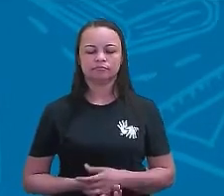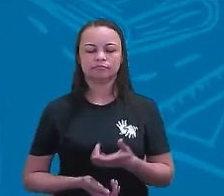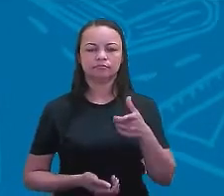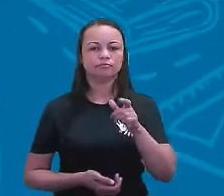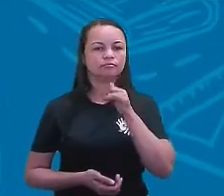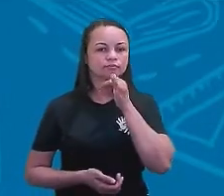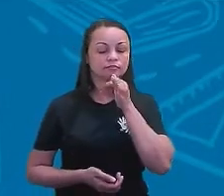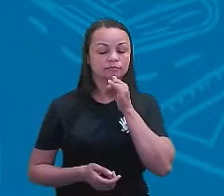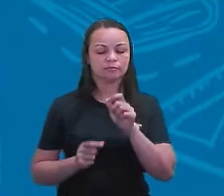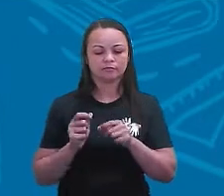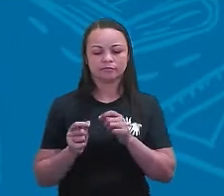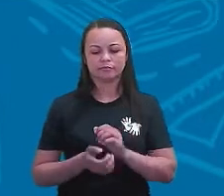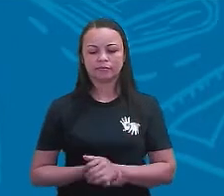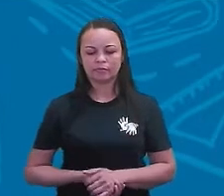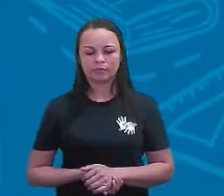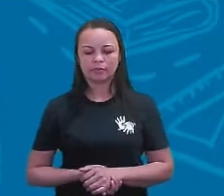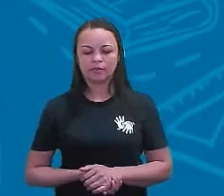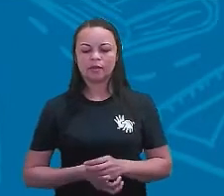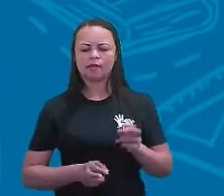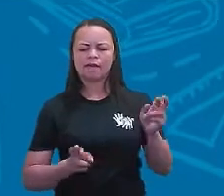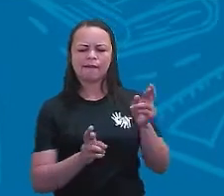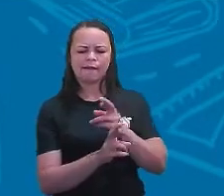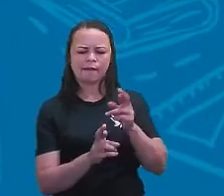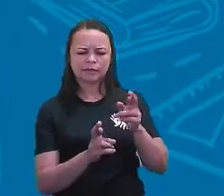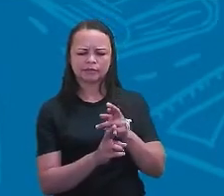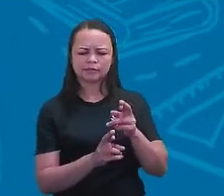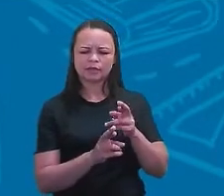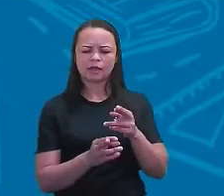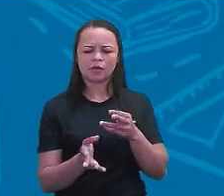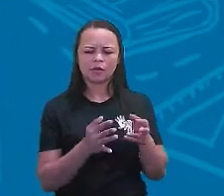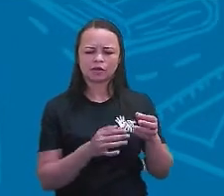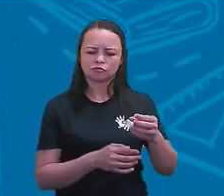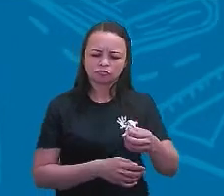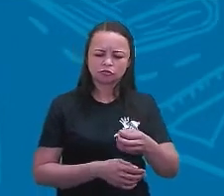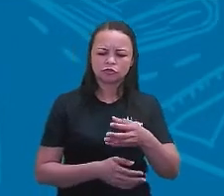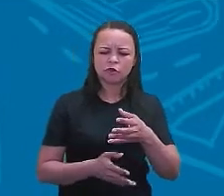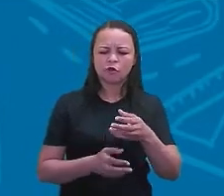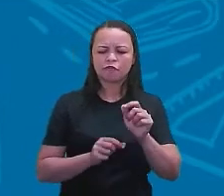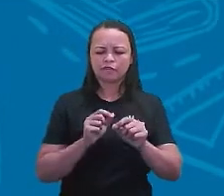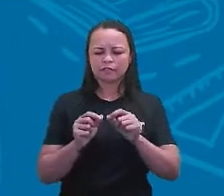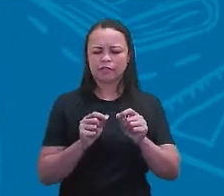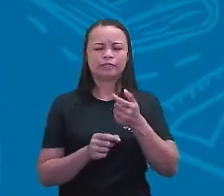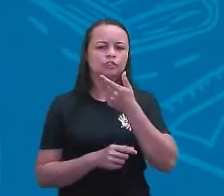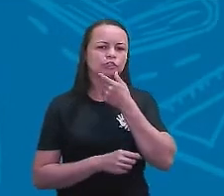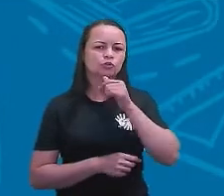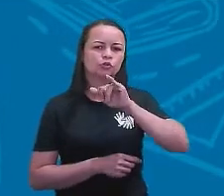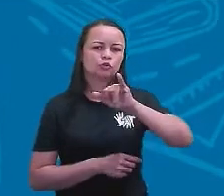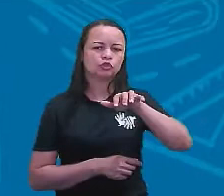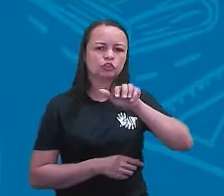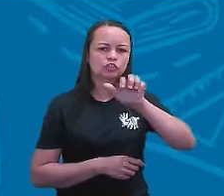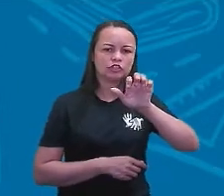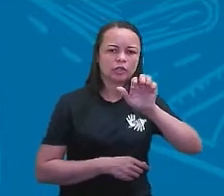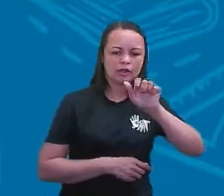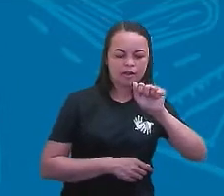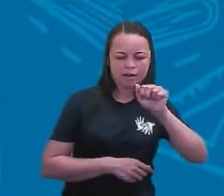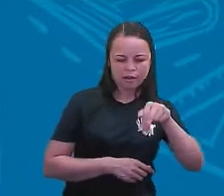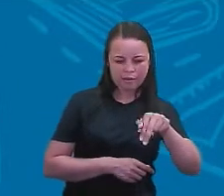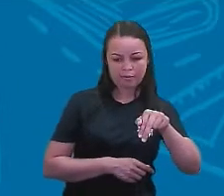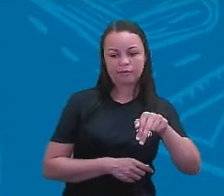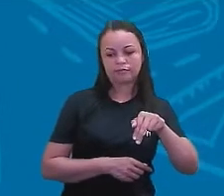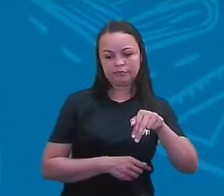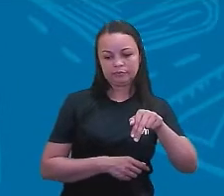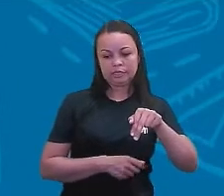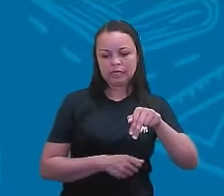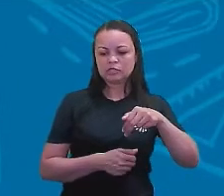que ele diz assim, regarding the news, Jim is happier than me. E a gente tem, em relação